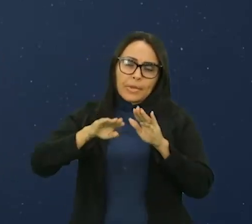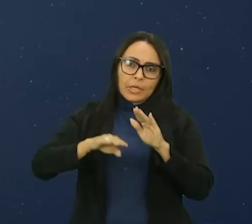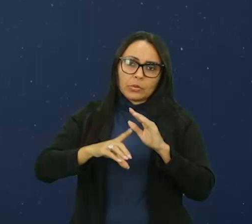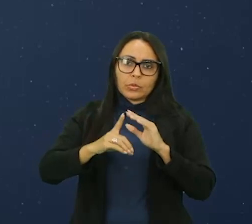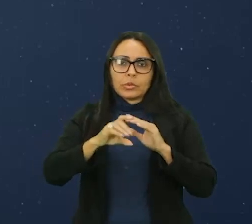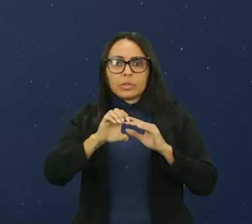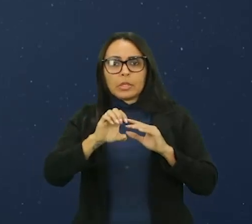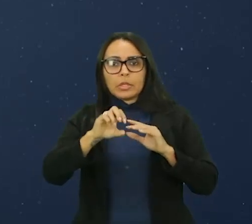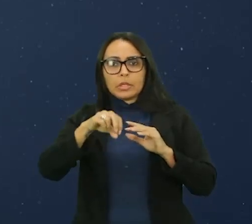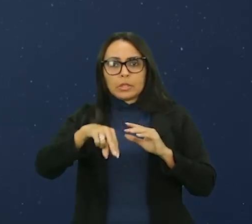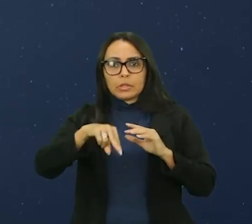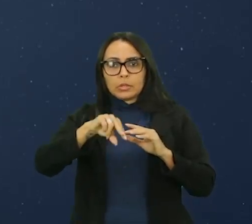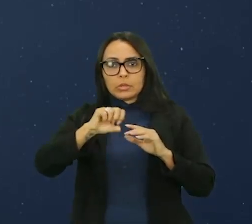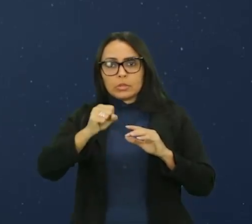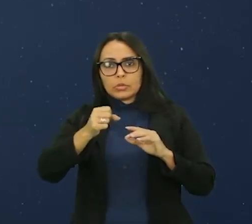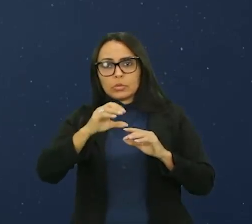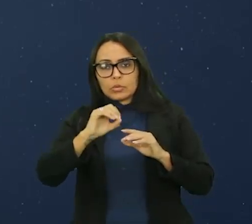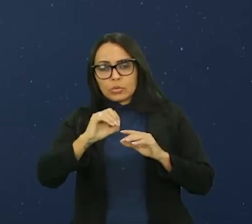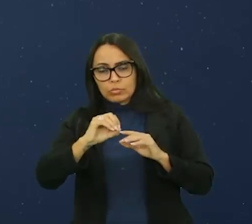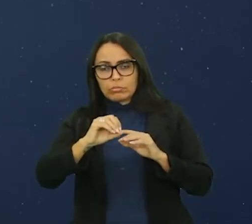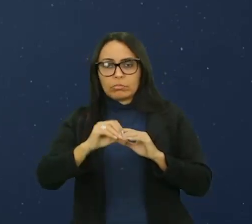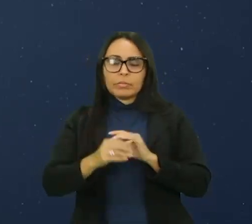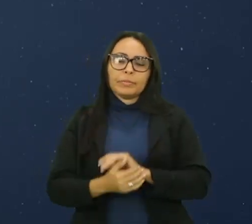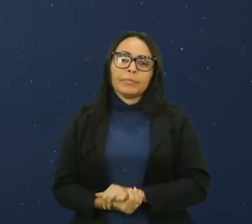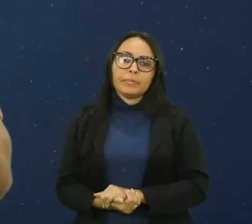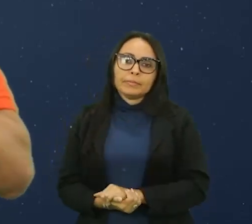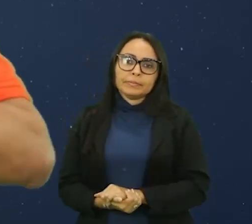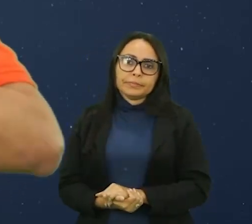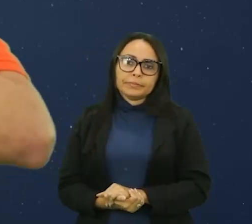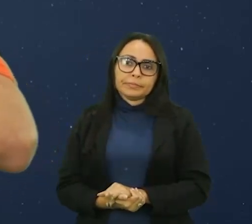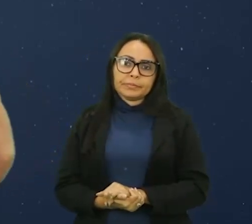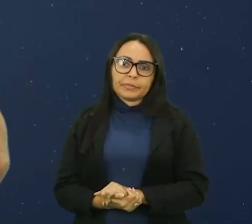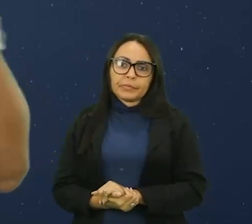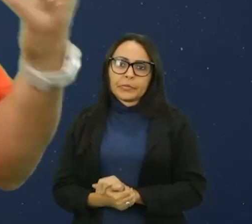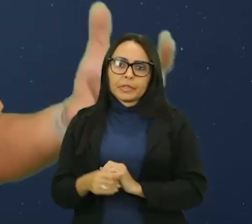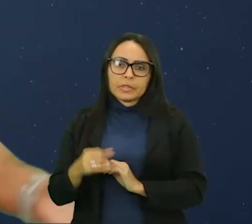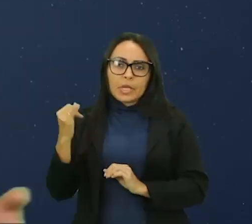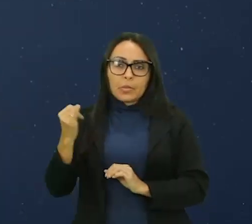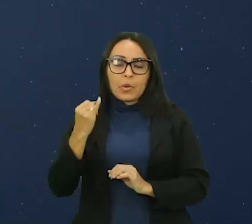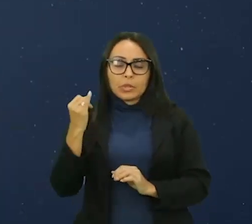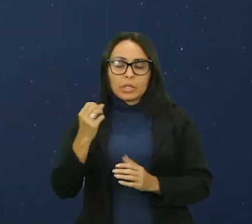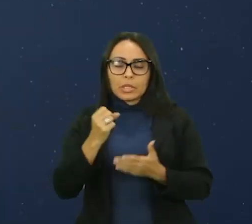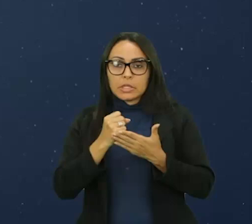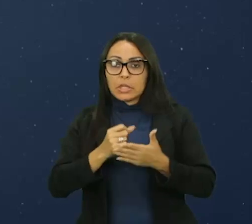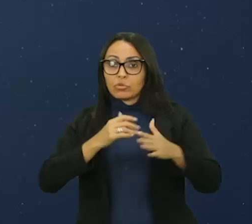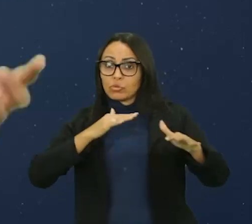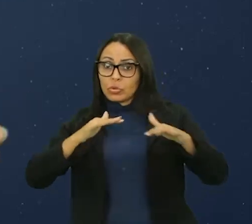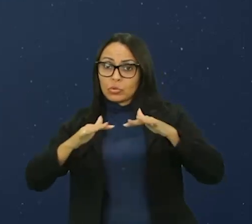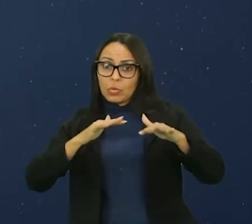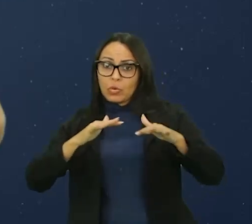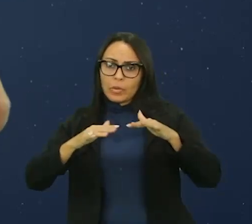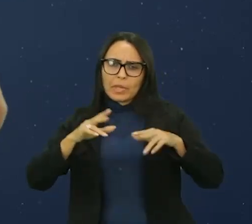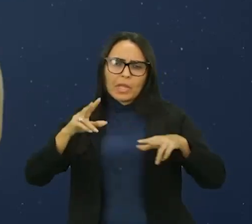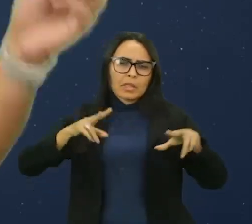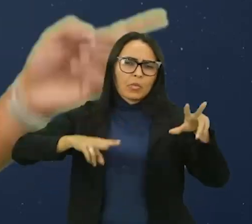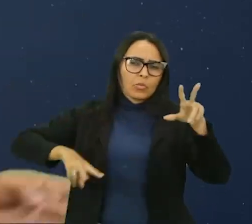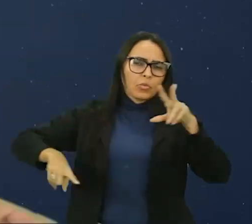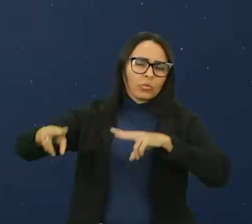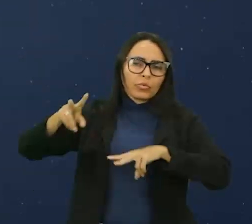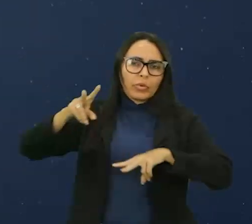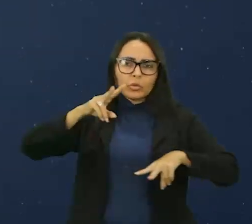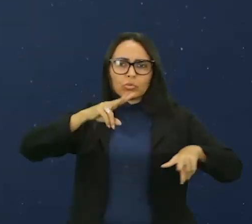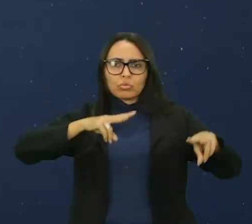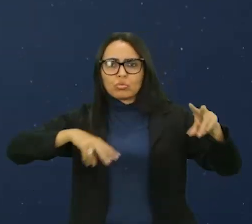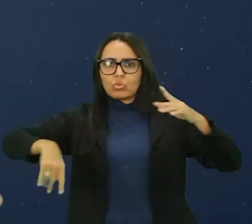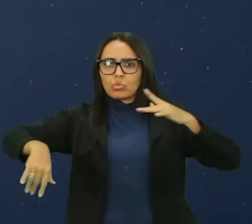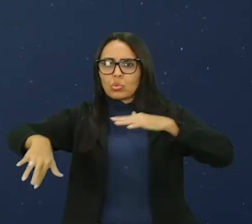tem uma pressão menor. Isso é interessante porque ajuda na movimentação do vento, das circulações assim,